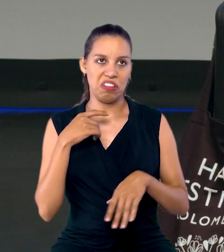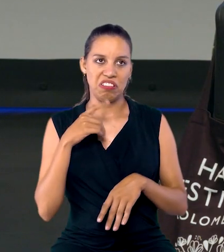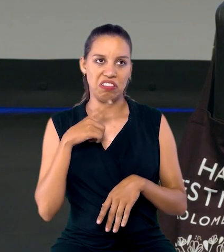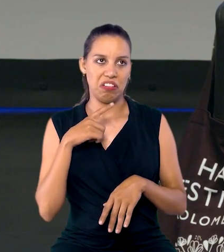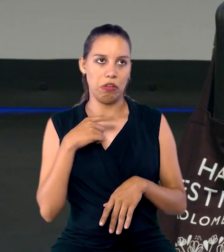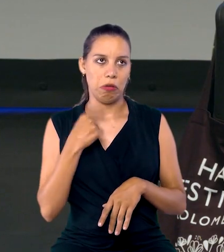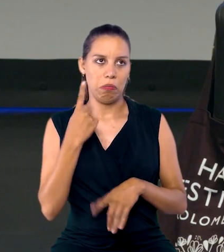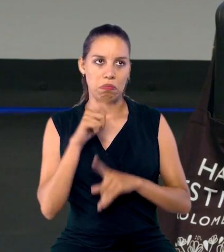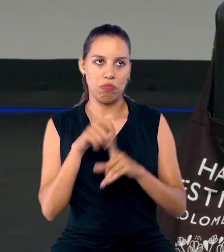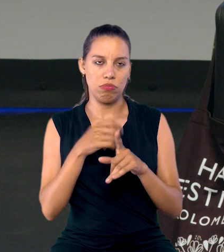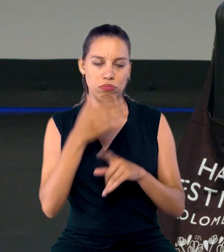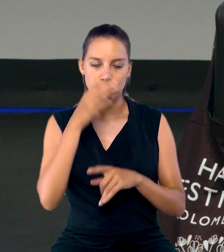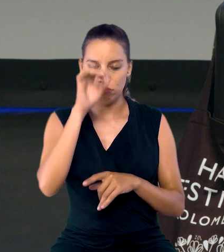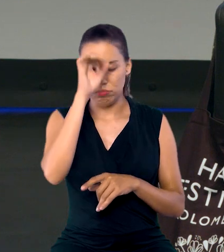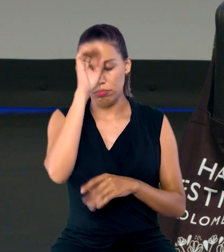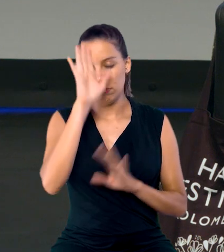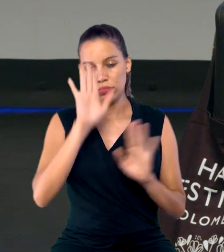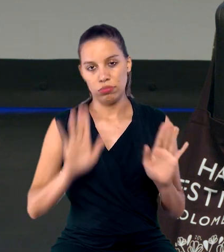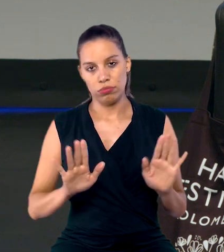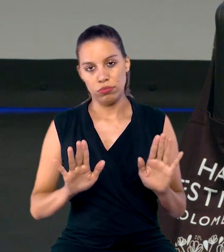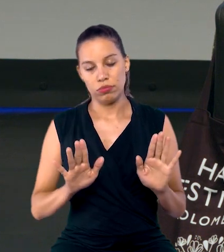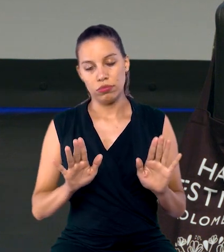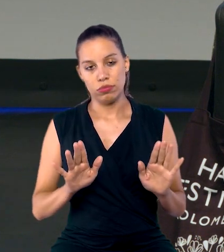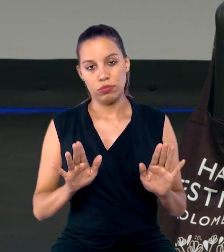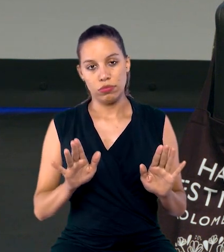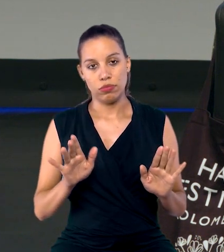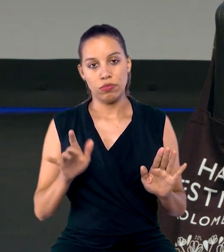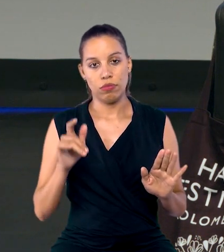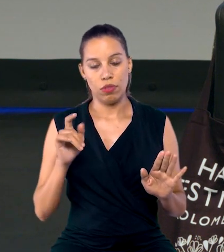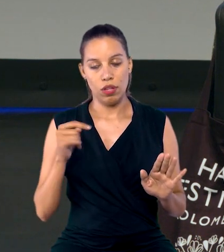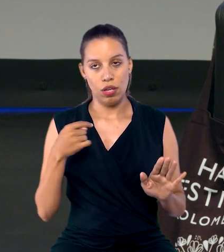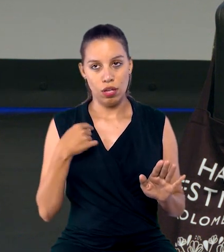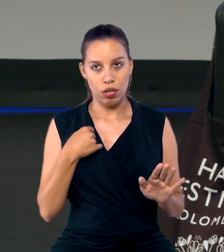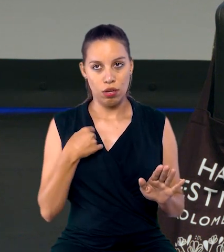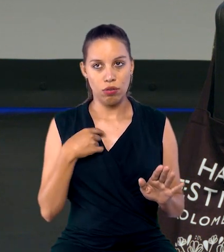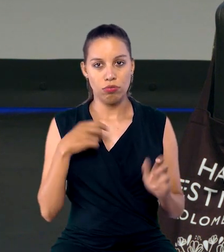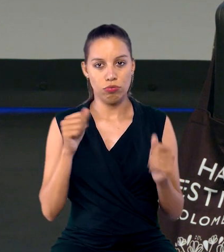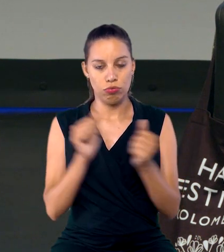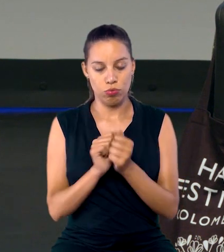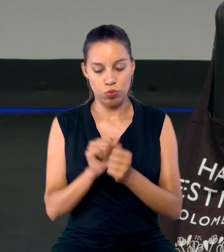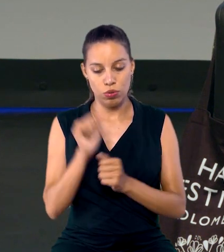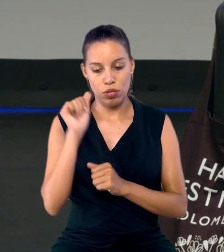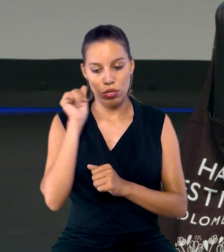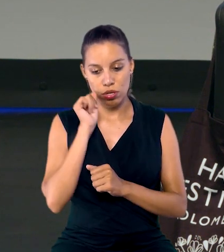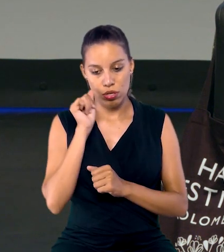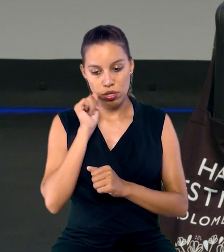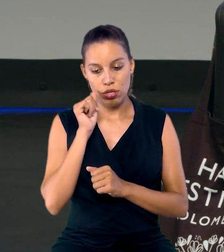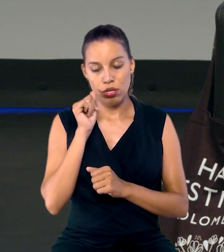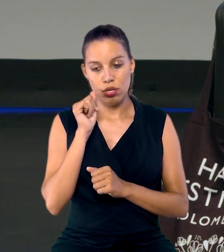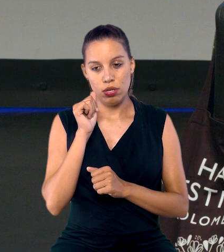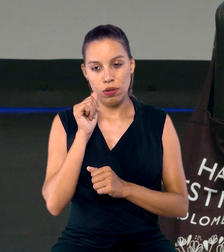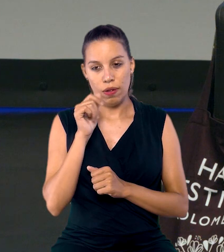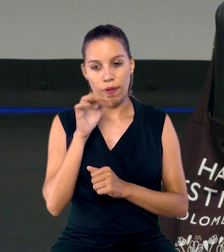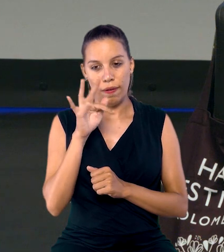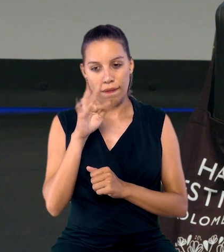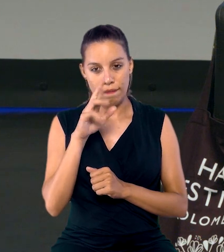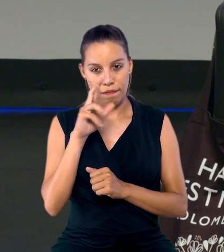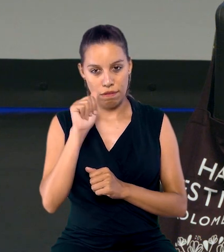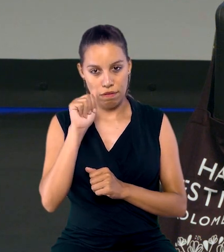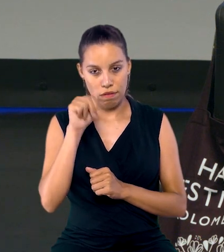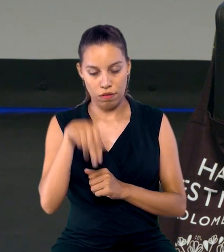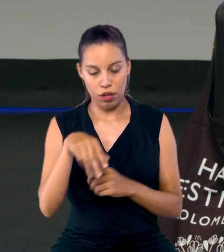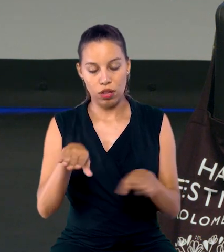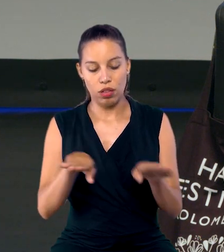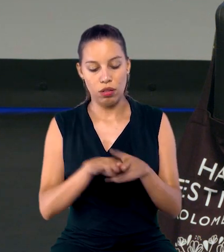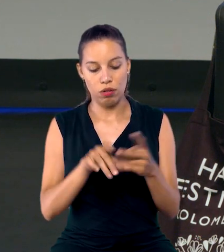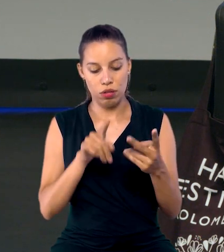de um mês. Mas recentemente estivemos aqui com a Parenta Fran e com